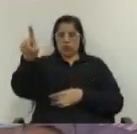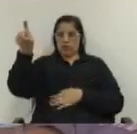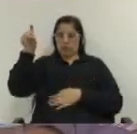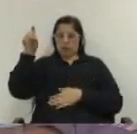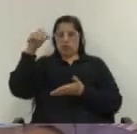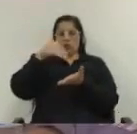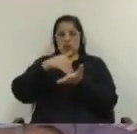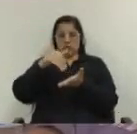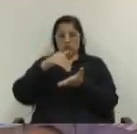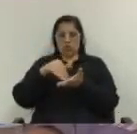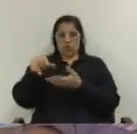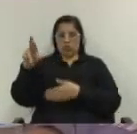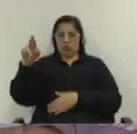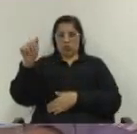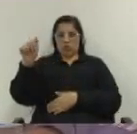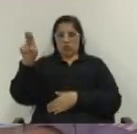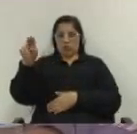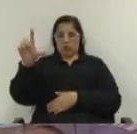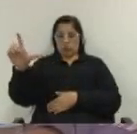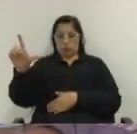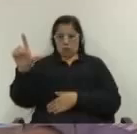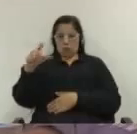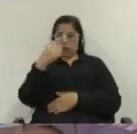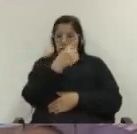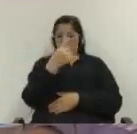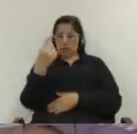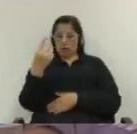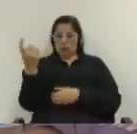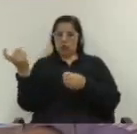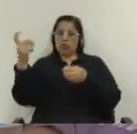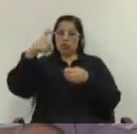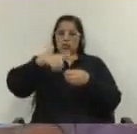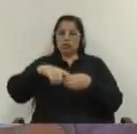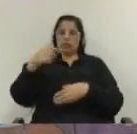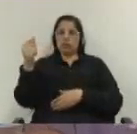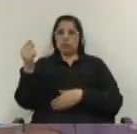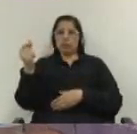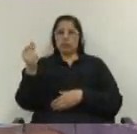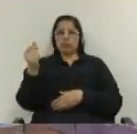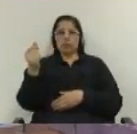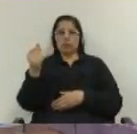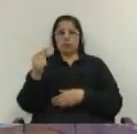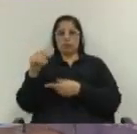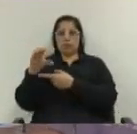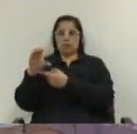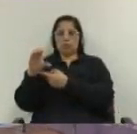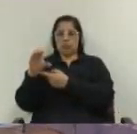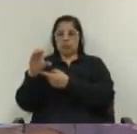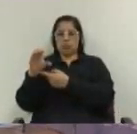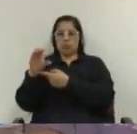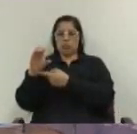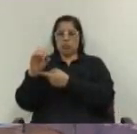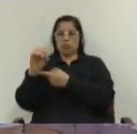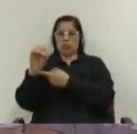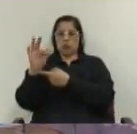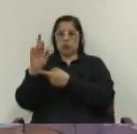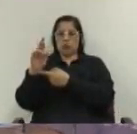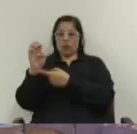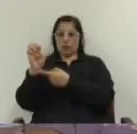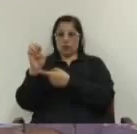um 337 mil aos cofres públicos. O processo tramita em primeira instância e